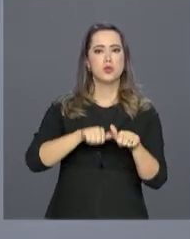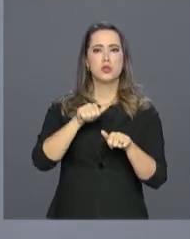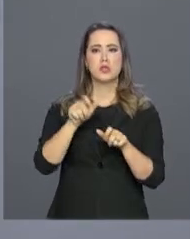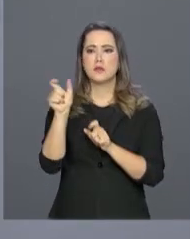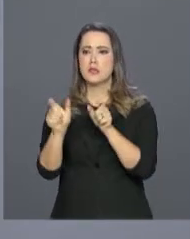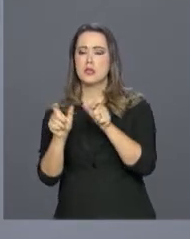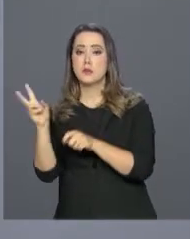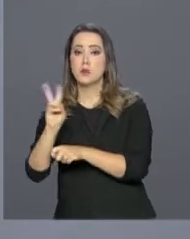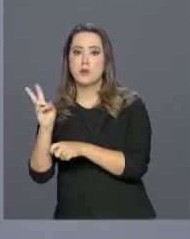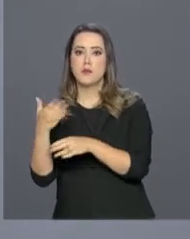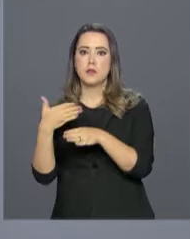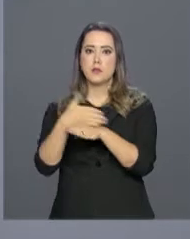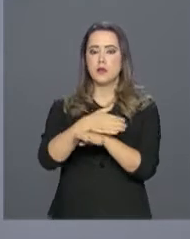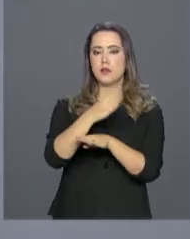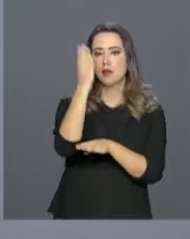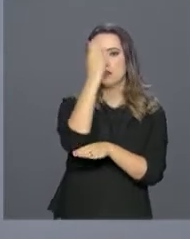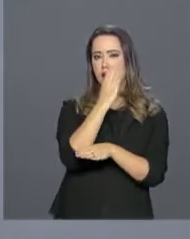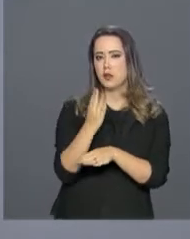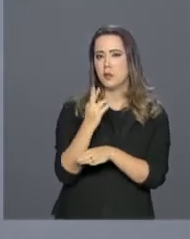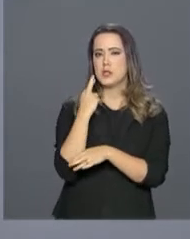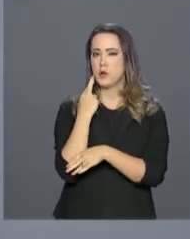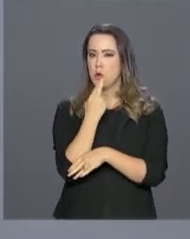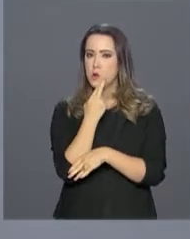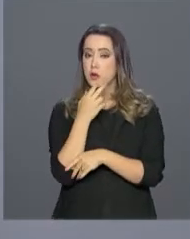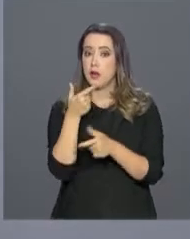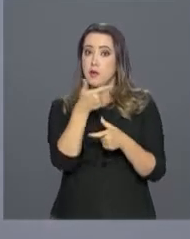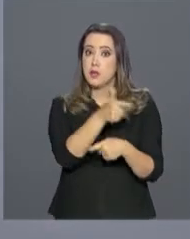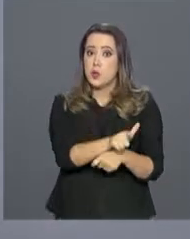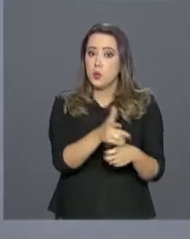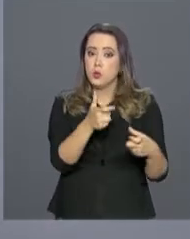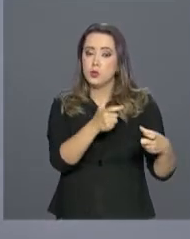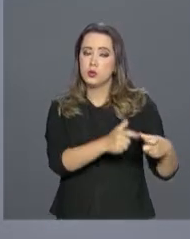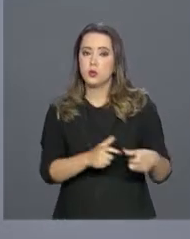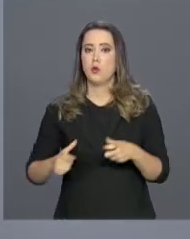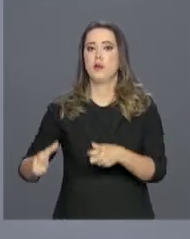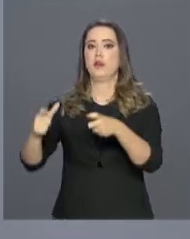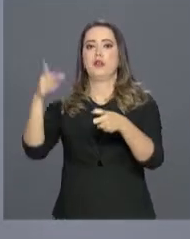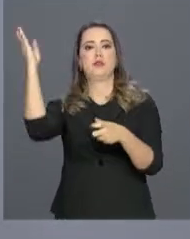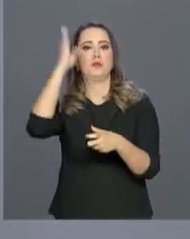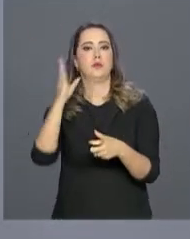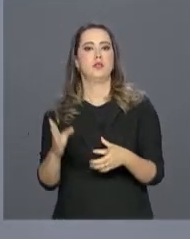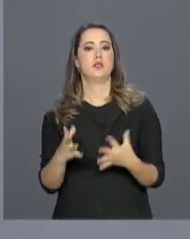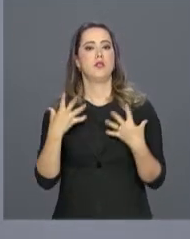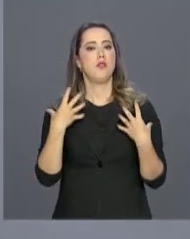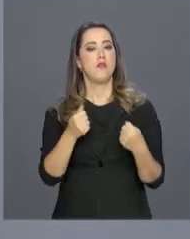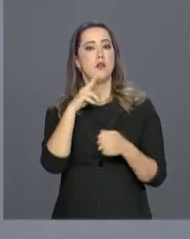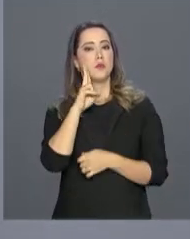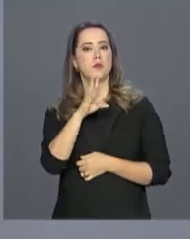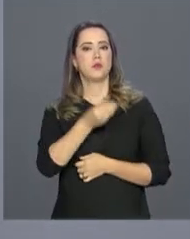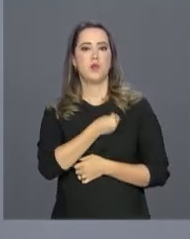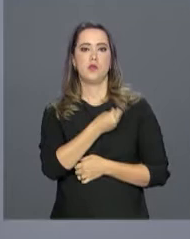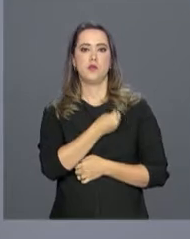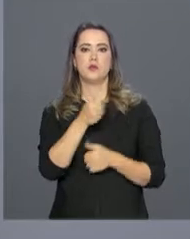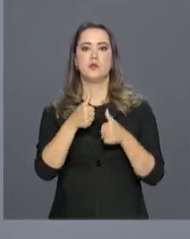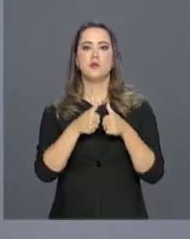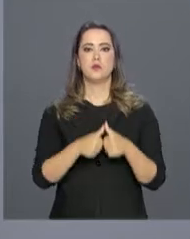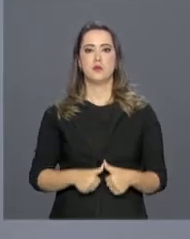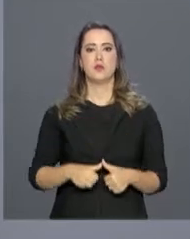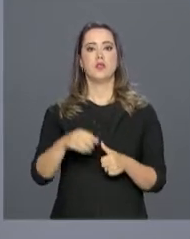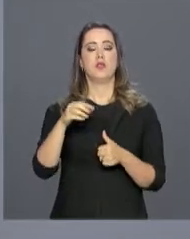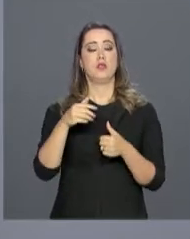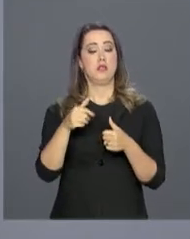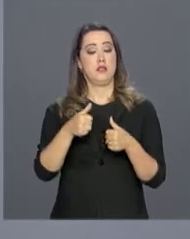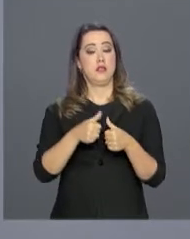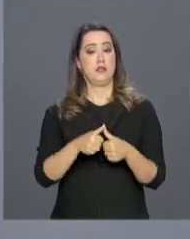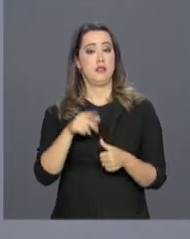de venezuelanos que estão em Roraima para outros estados do Brasil. Nós vamos falar ao vivo com o repórter João Pedro Neto, que está em Conde,